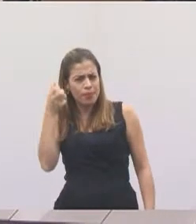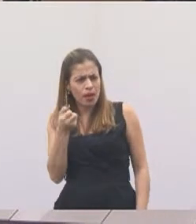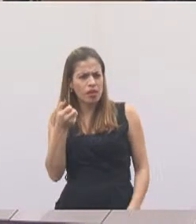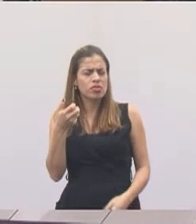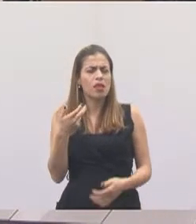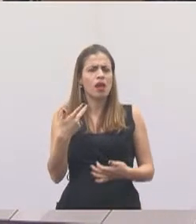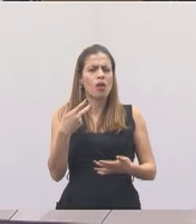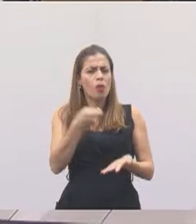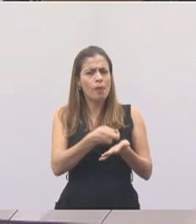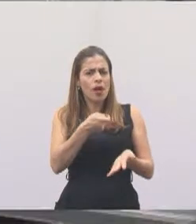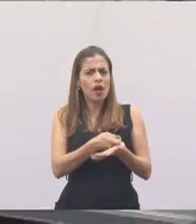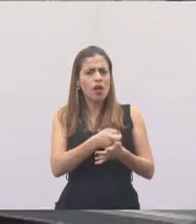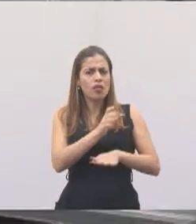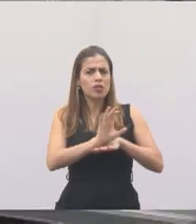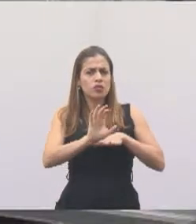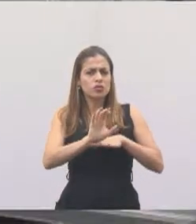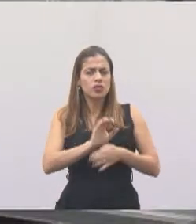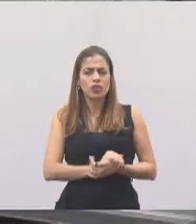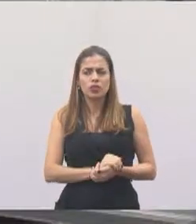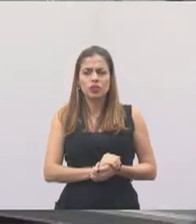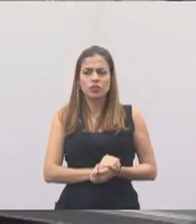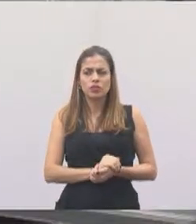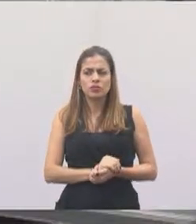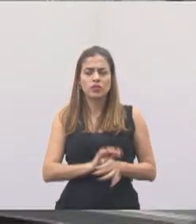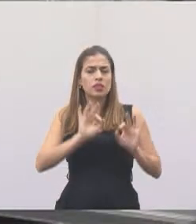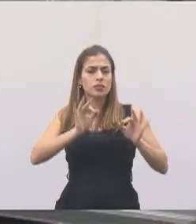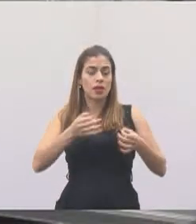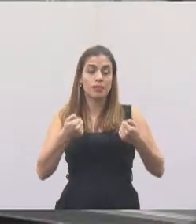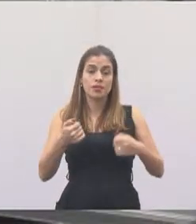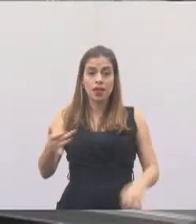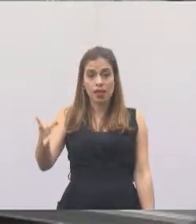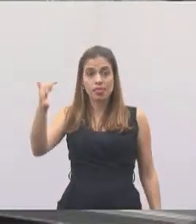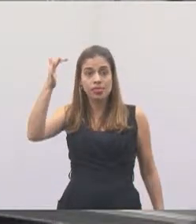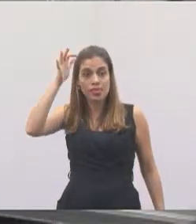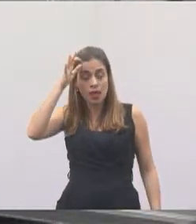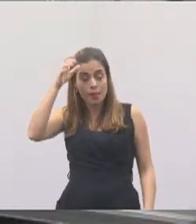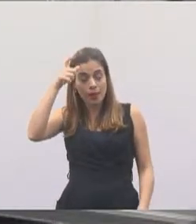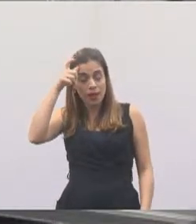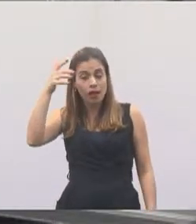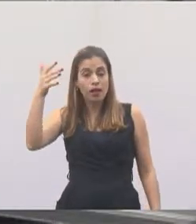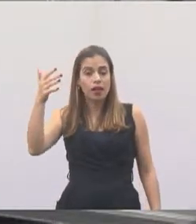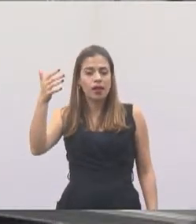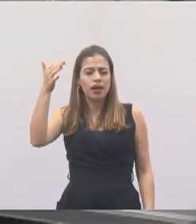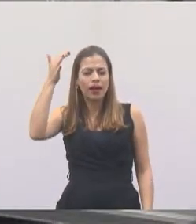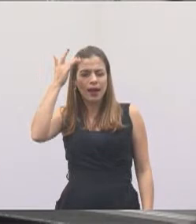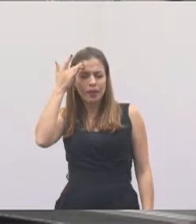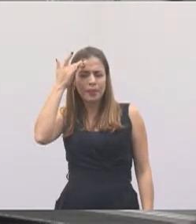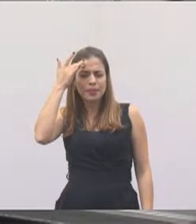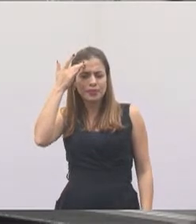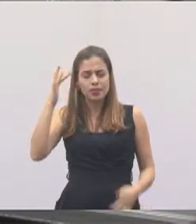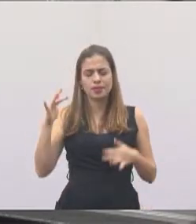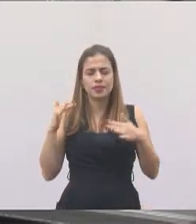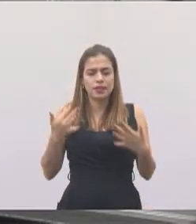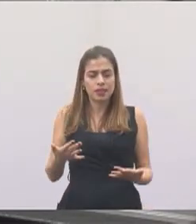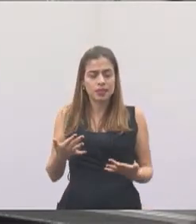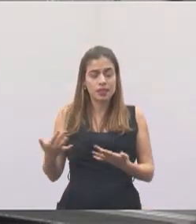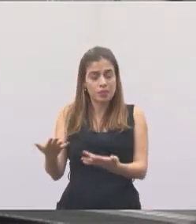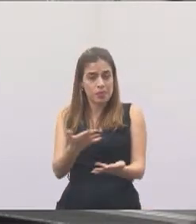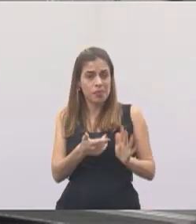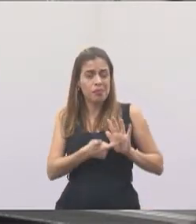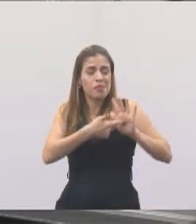obrigação constitucional, obviamente que a gente tem que amadurecer essa discussão e levar para um ponto que o senhor falou,